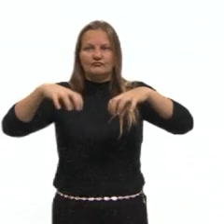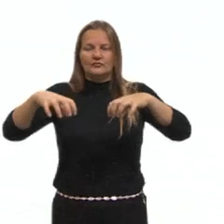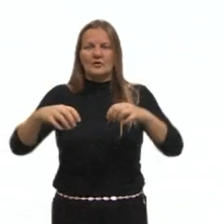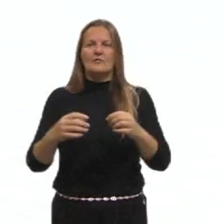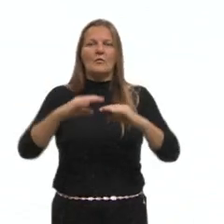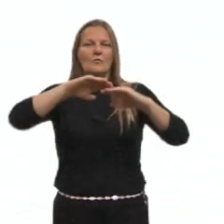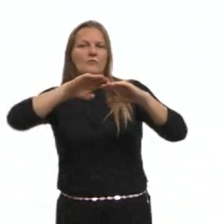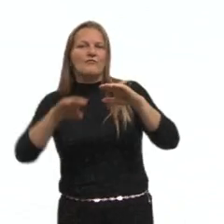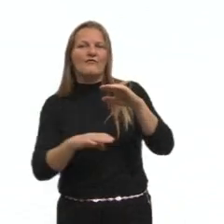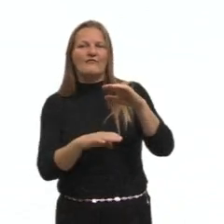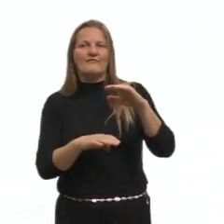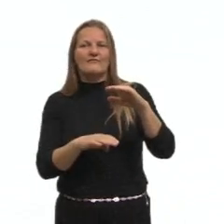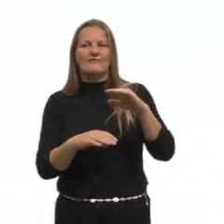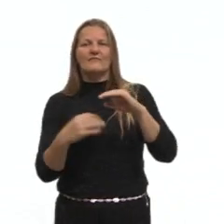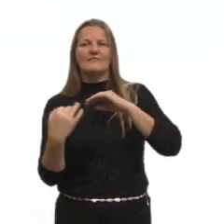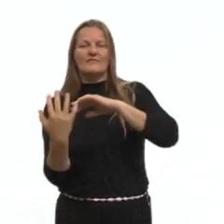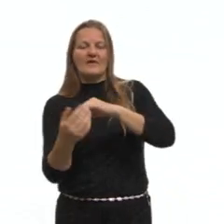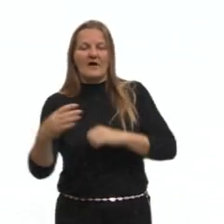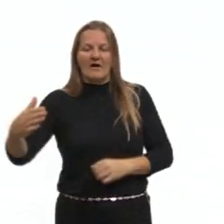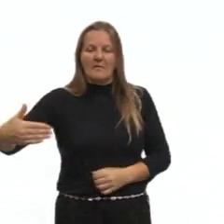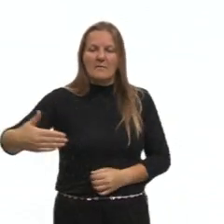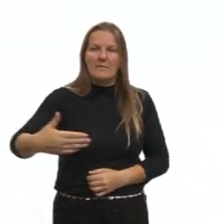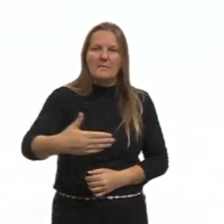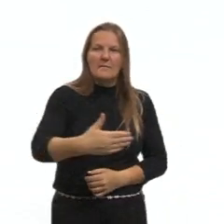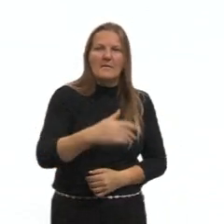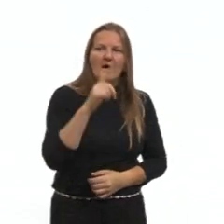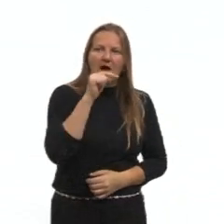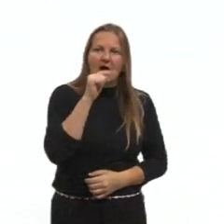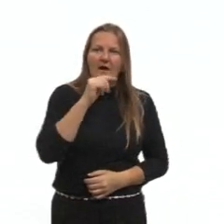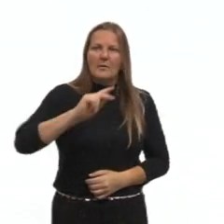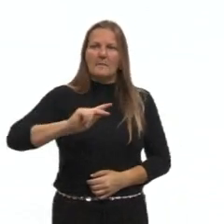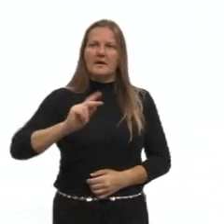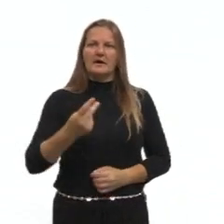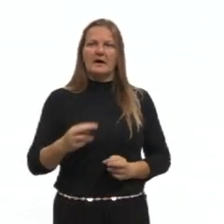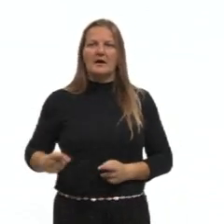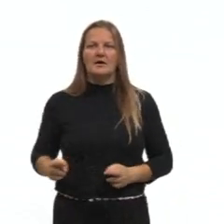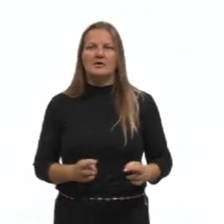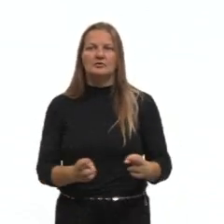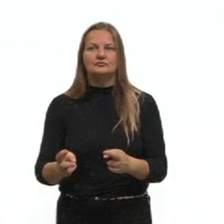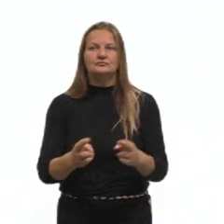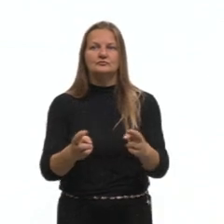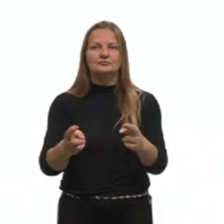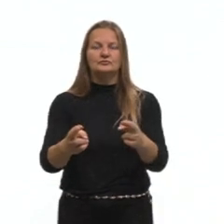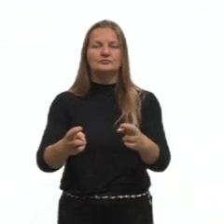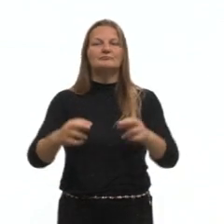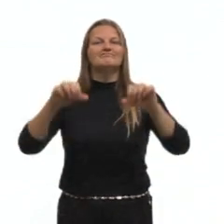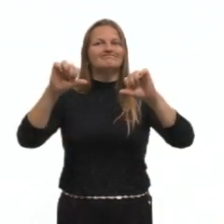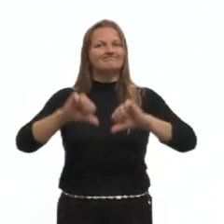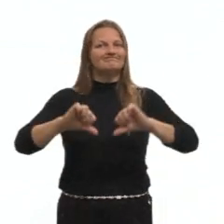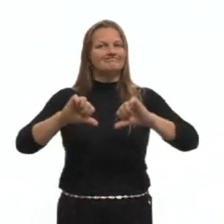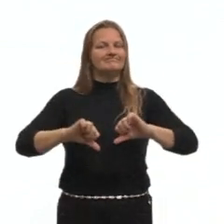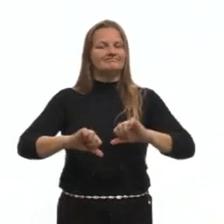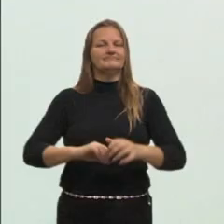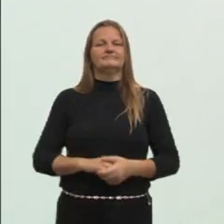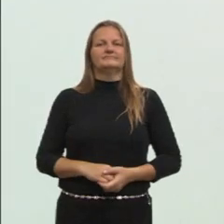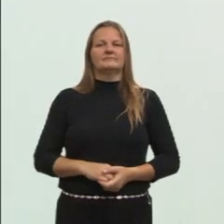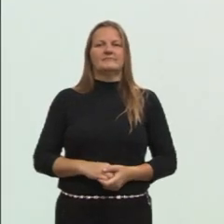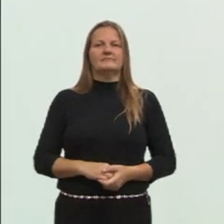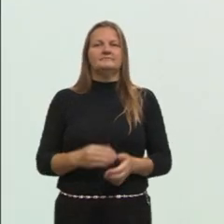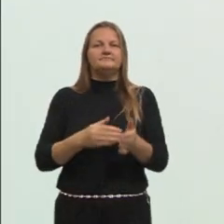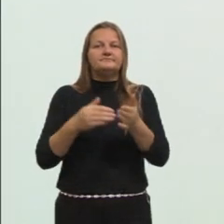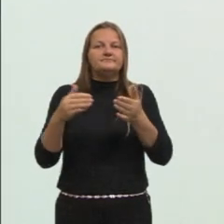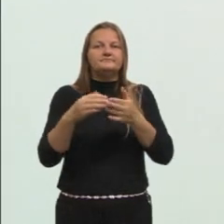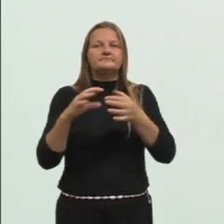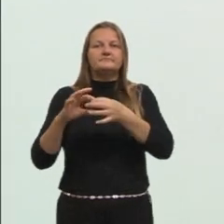total do ecossistema Aquático porque pode influenciar no PH dos rios enfim lembrando né que tudo está interligado